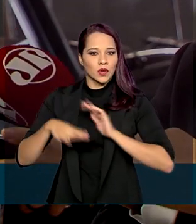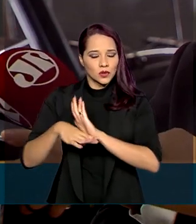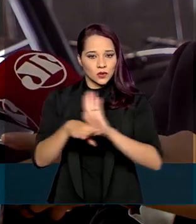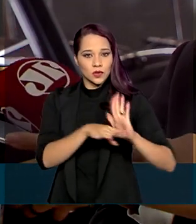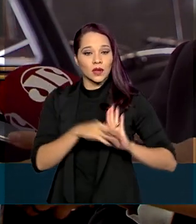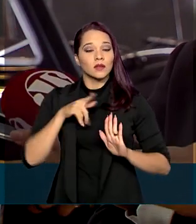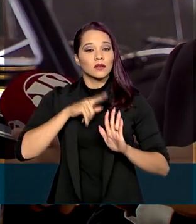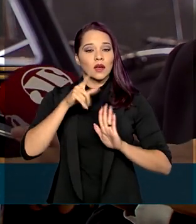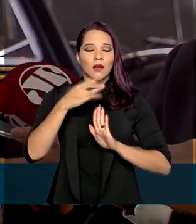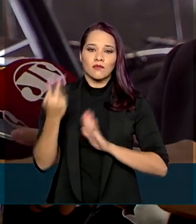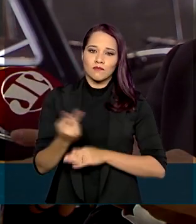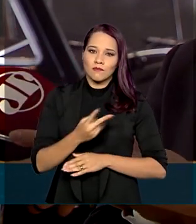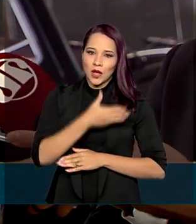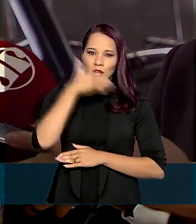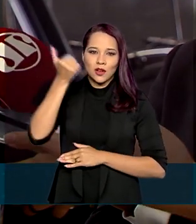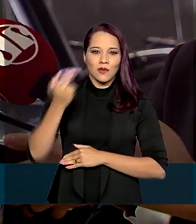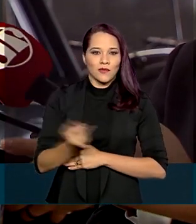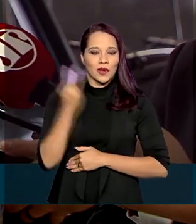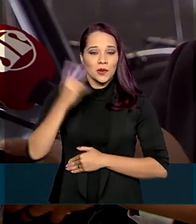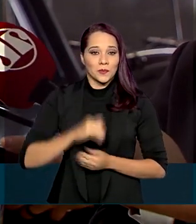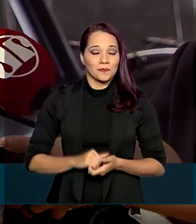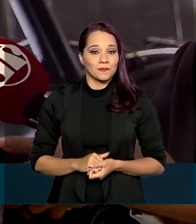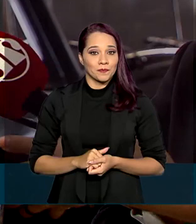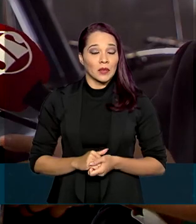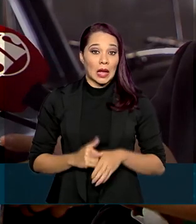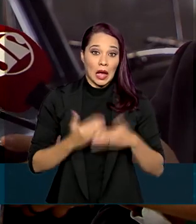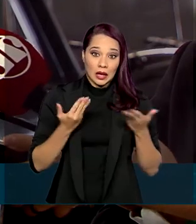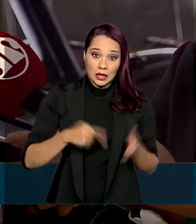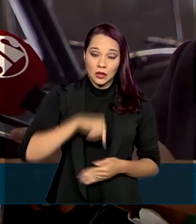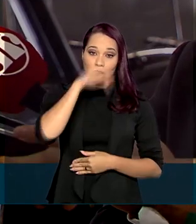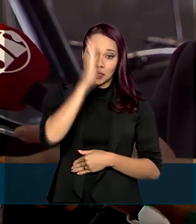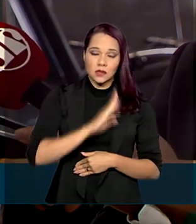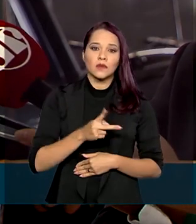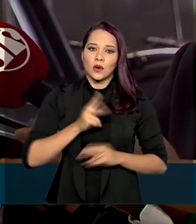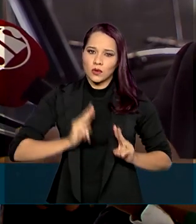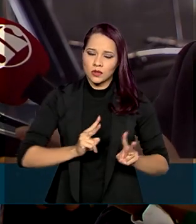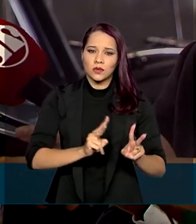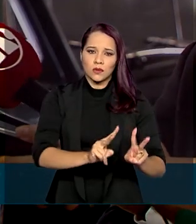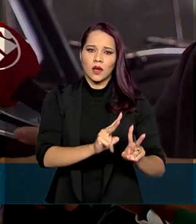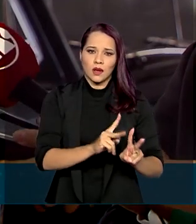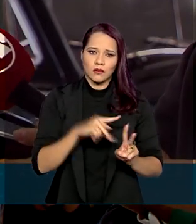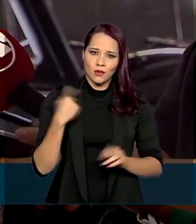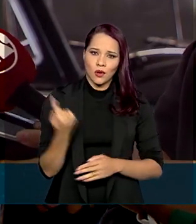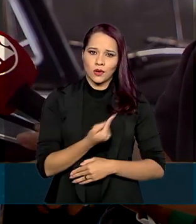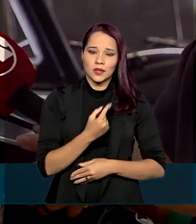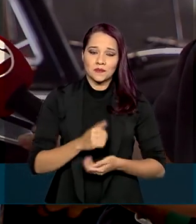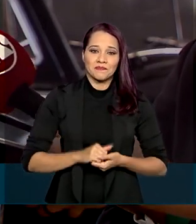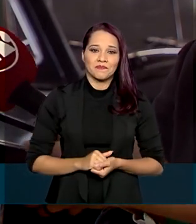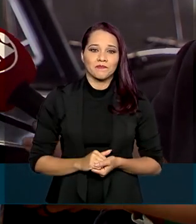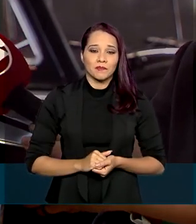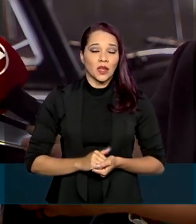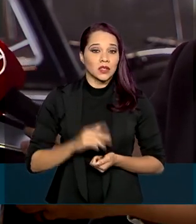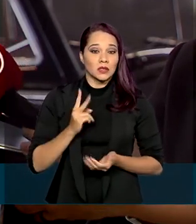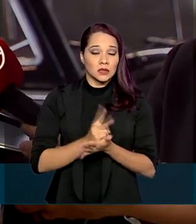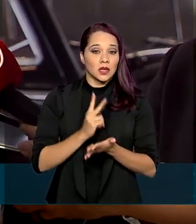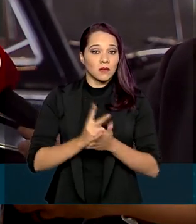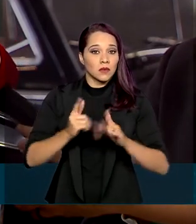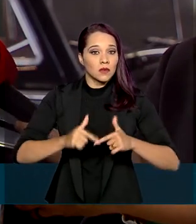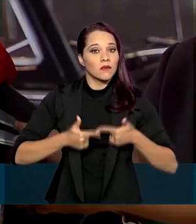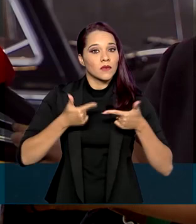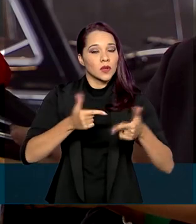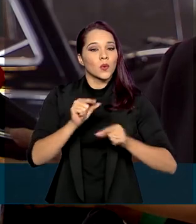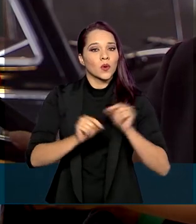regular o preço. Do nosso lado, nós já vamos continuar fazendo a nossa parte. Nós sempre defendemos